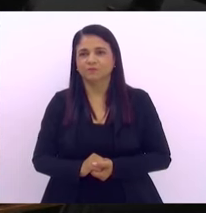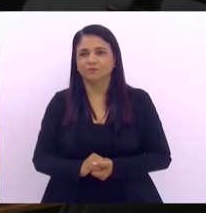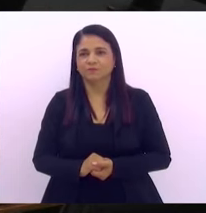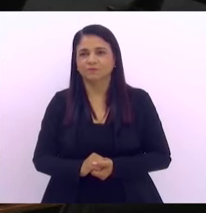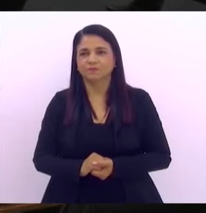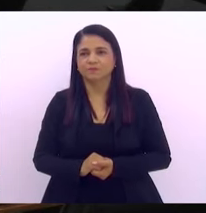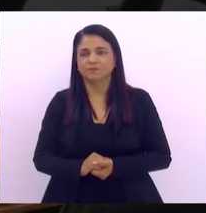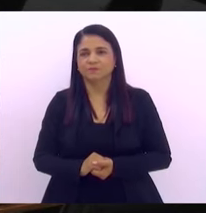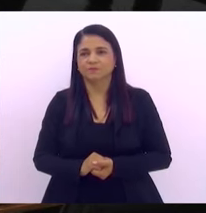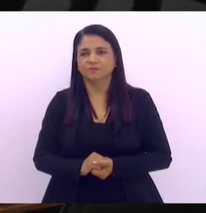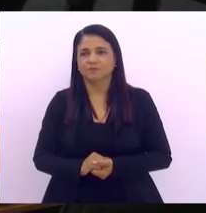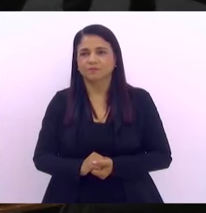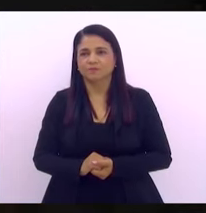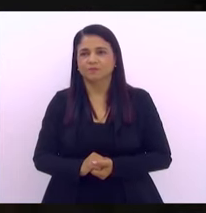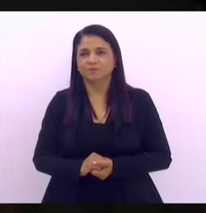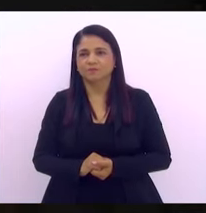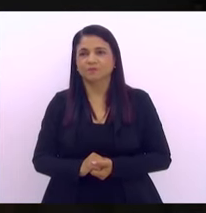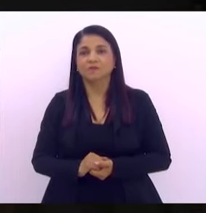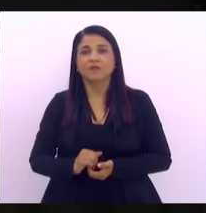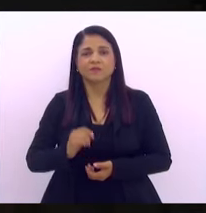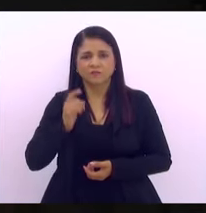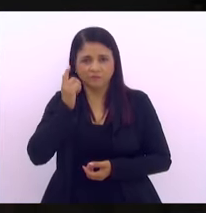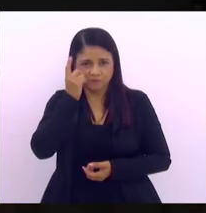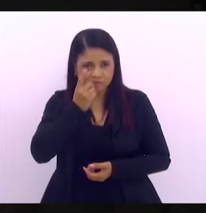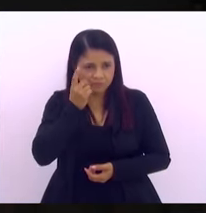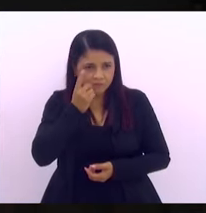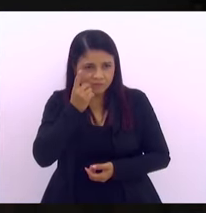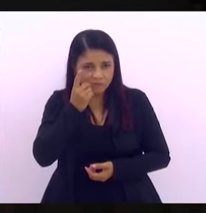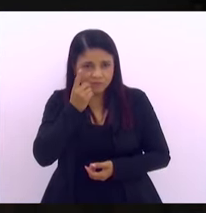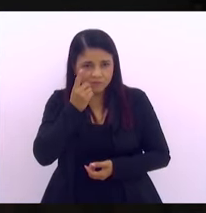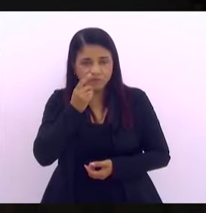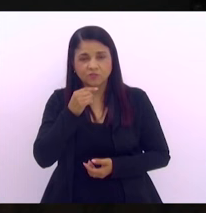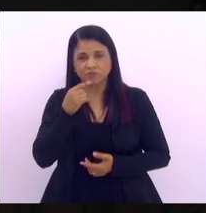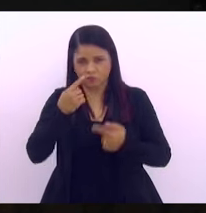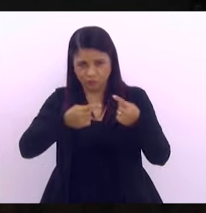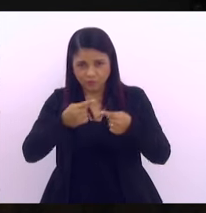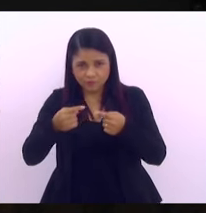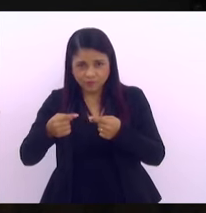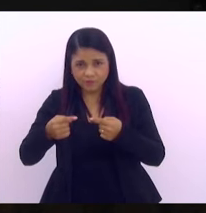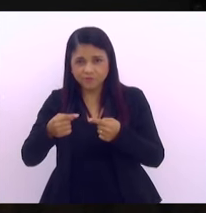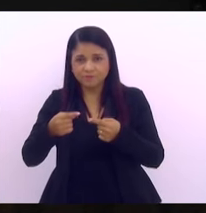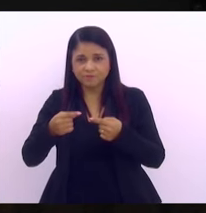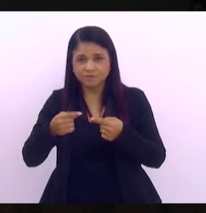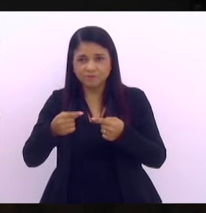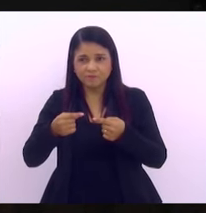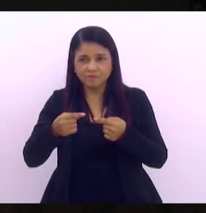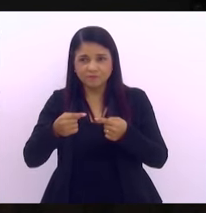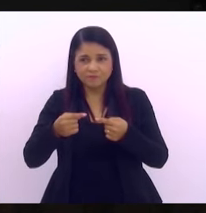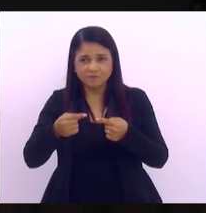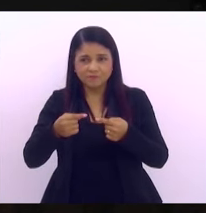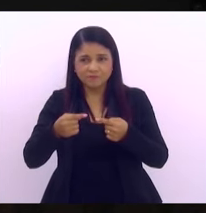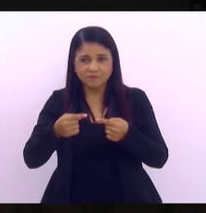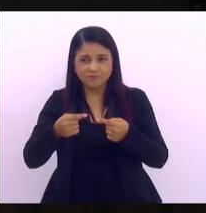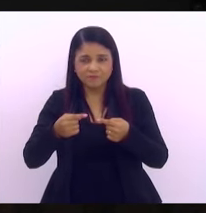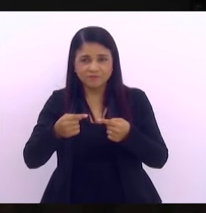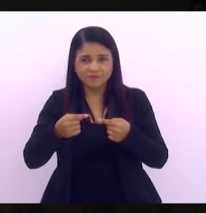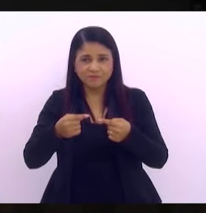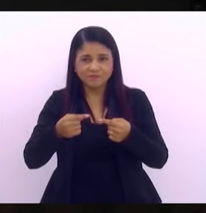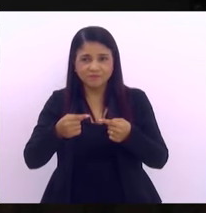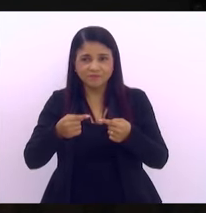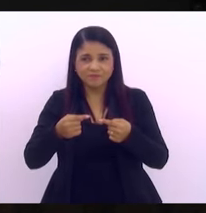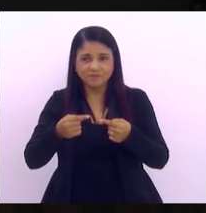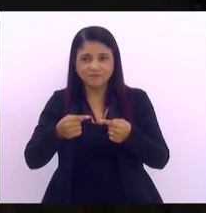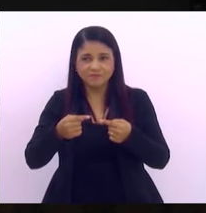Senhora presidente. Deputado Para Tiago. Discutir? Para discutir, então. Não. É que aí, senão eu concluo.